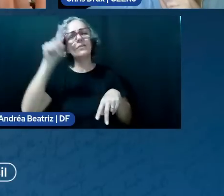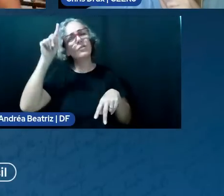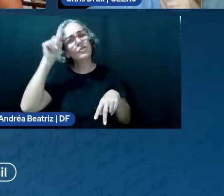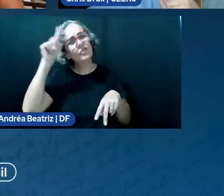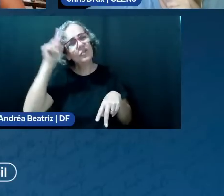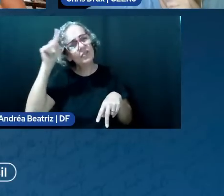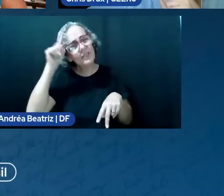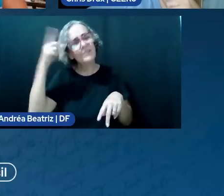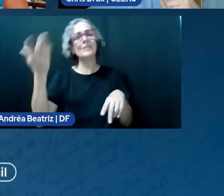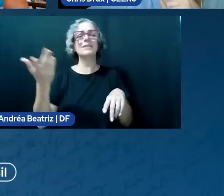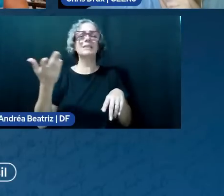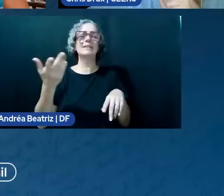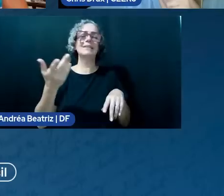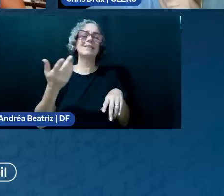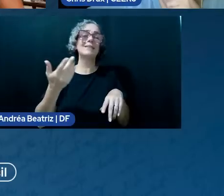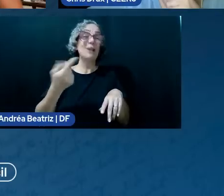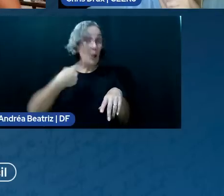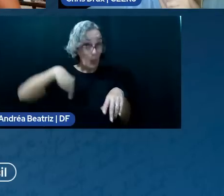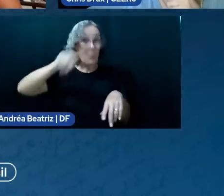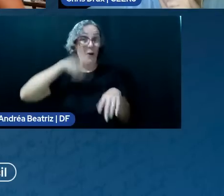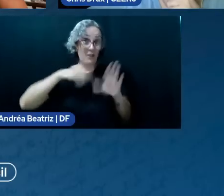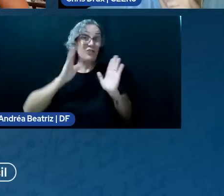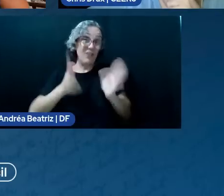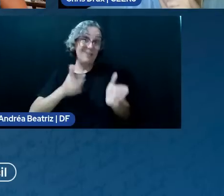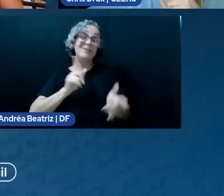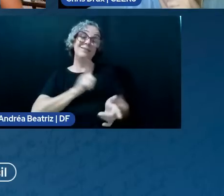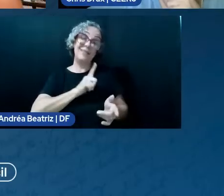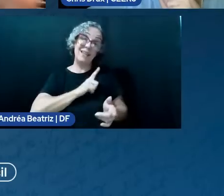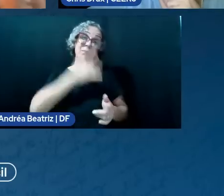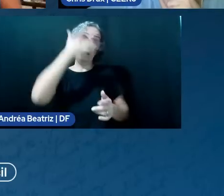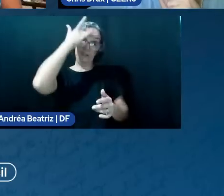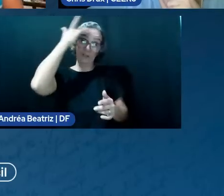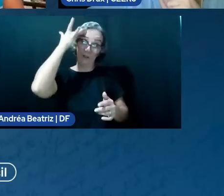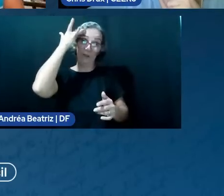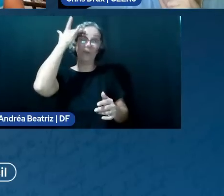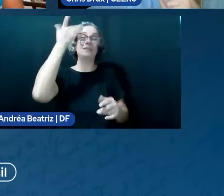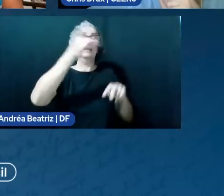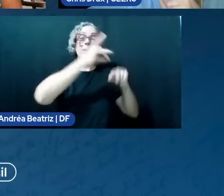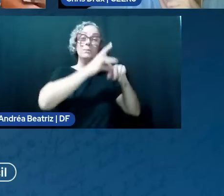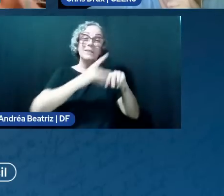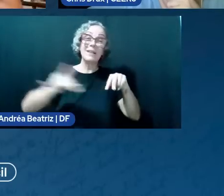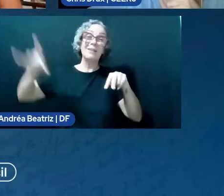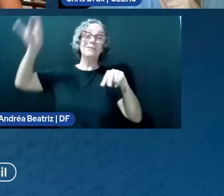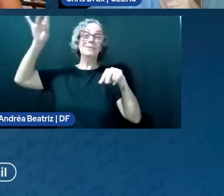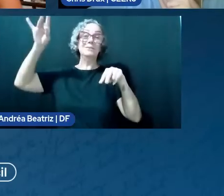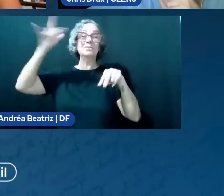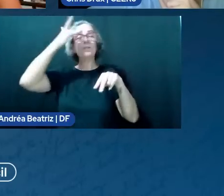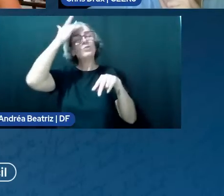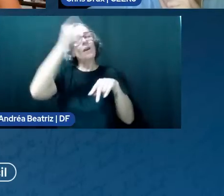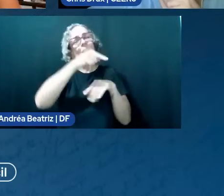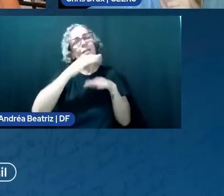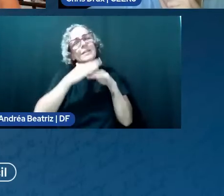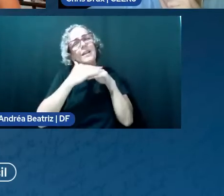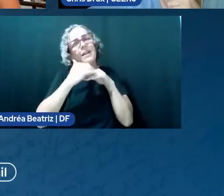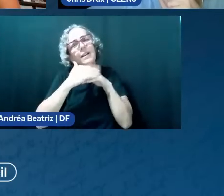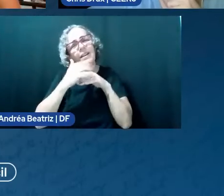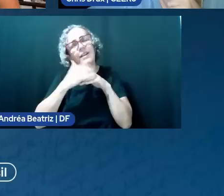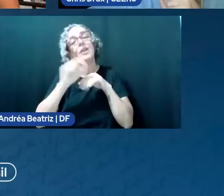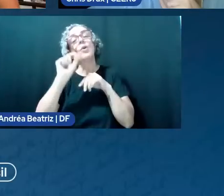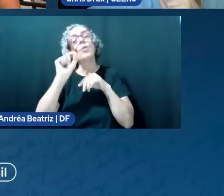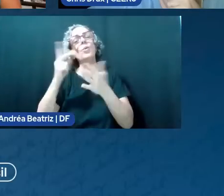pessoas queridas que partiram para o plano espiritual? E o que acontece com referência a